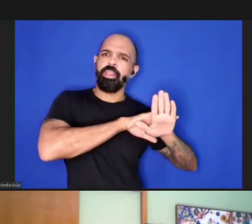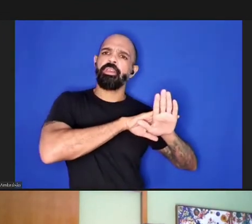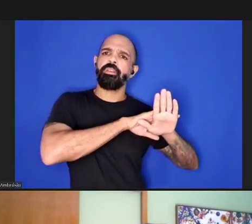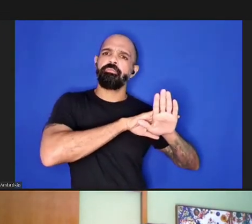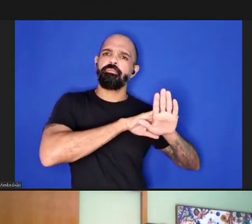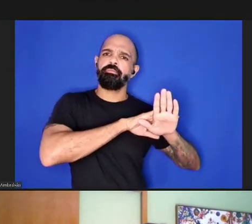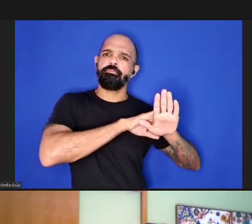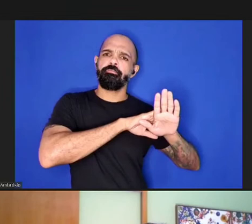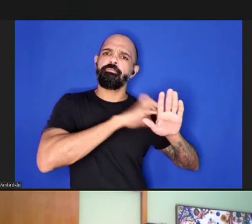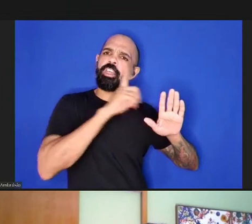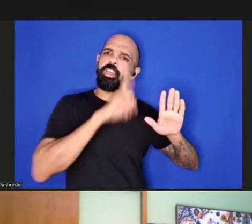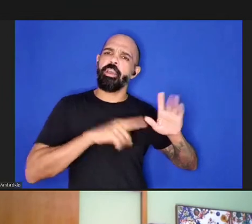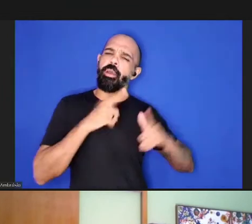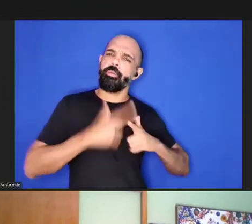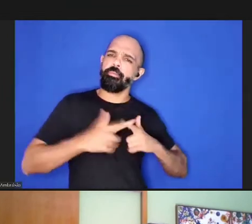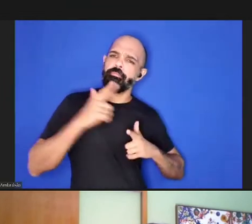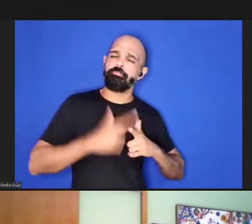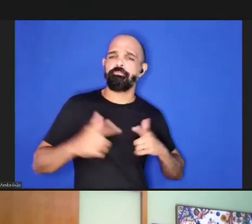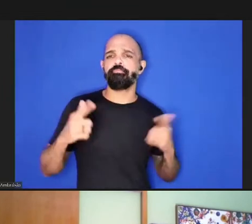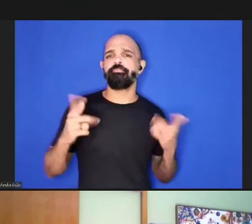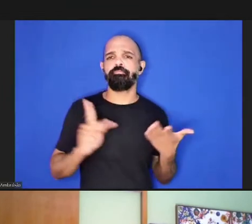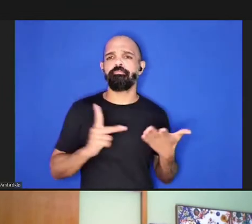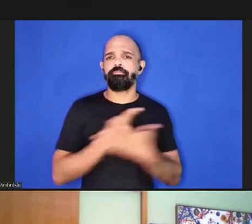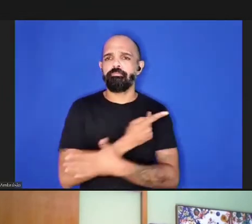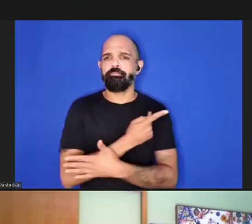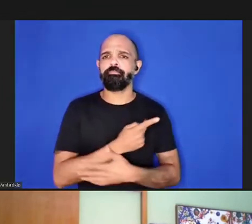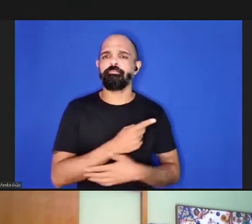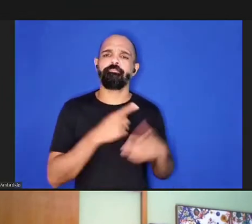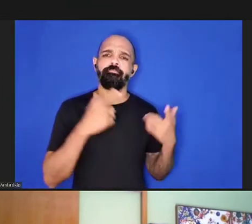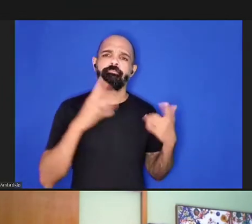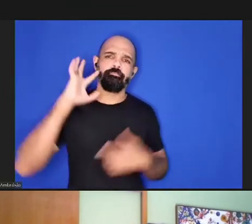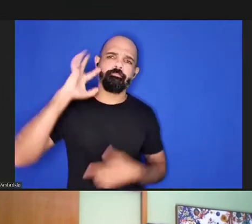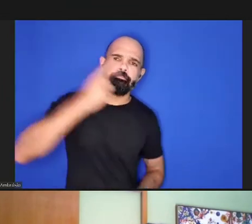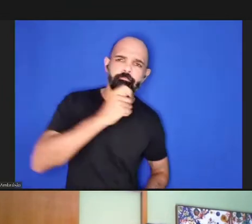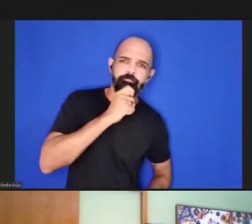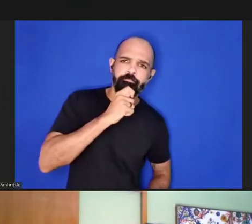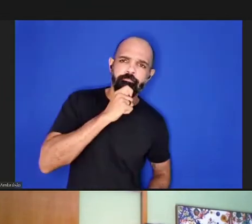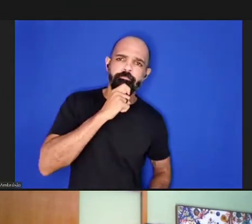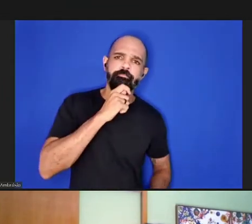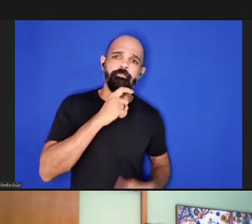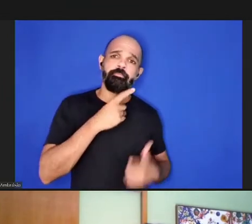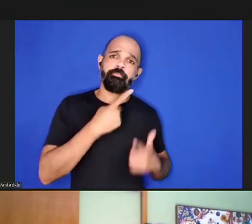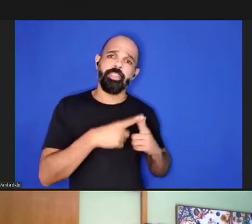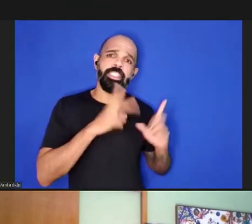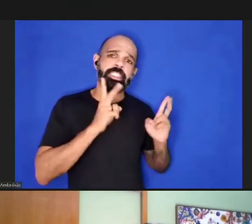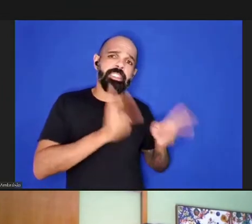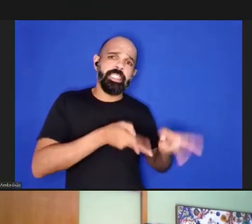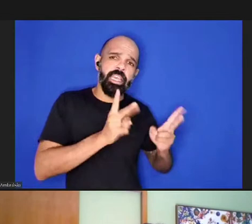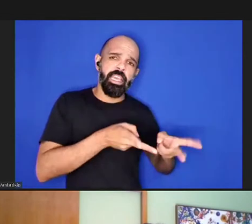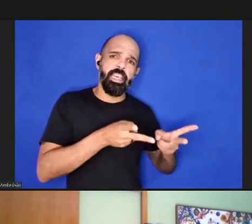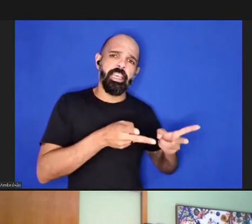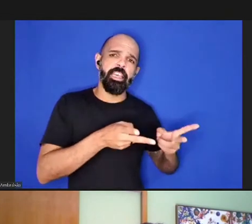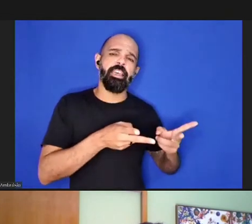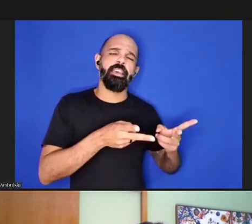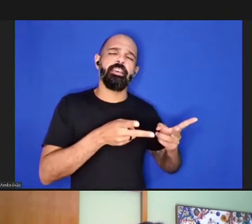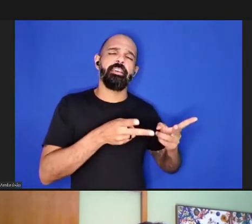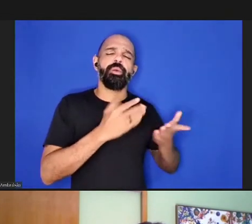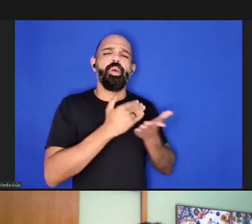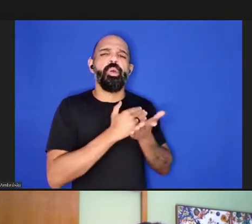um problema que nós temos, realmente, ainda não resolvido, porque estamos sempre começando